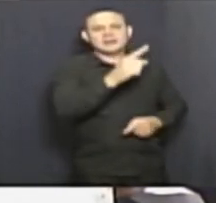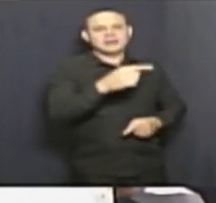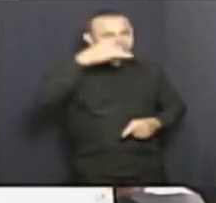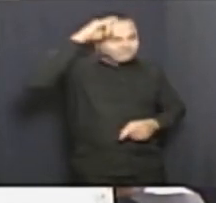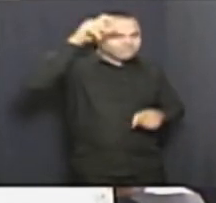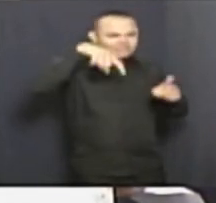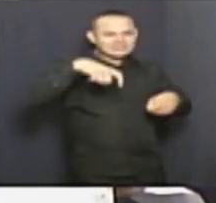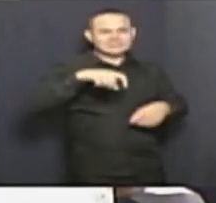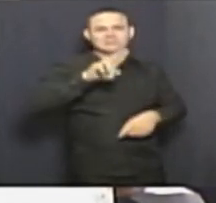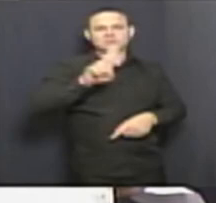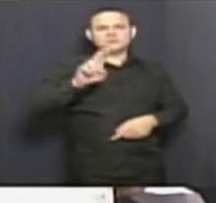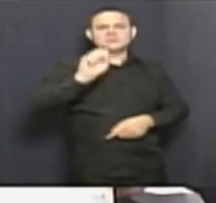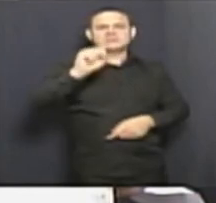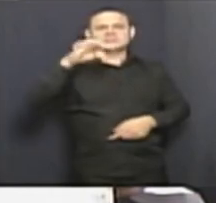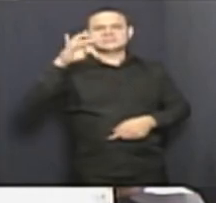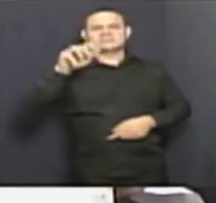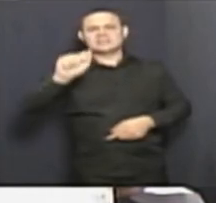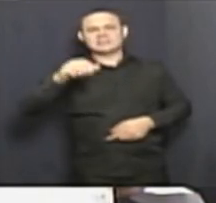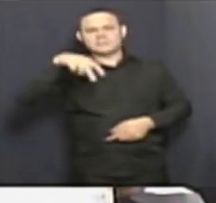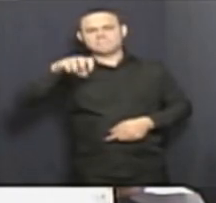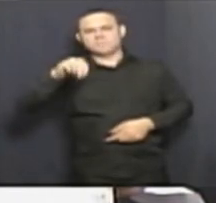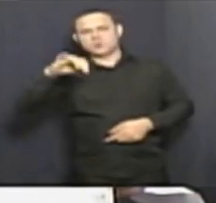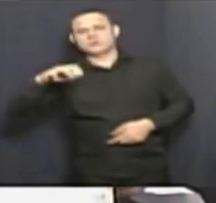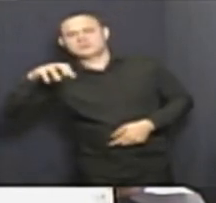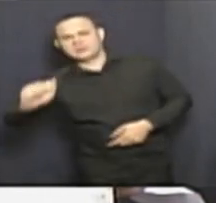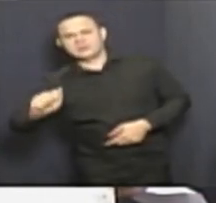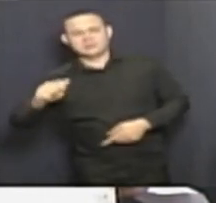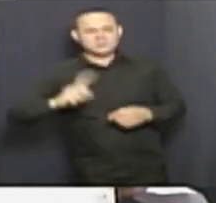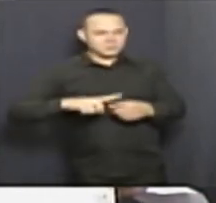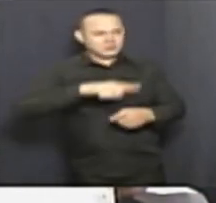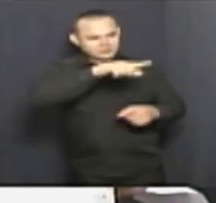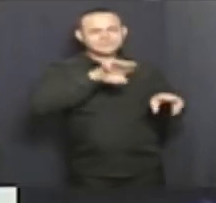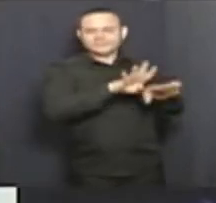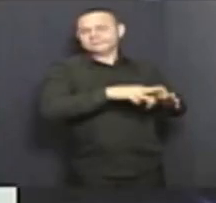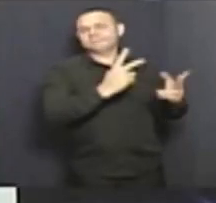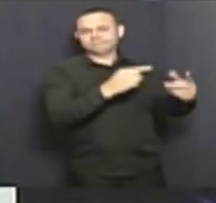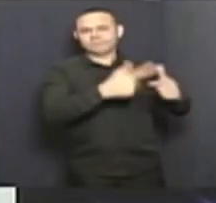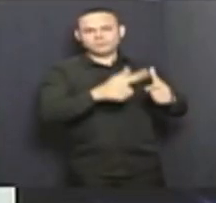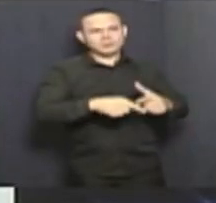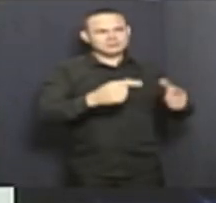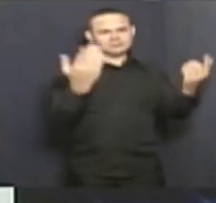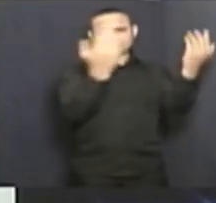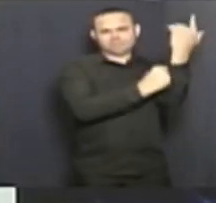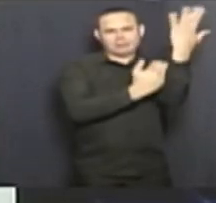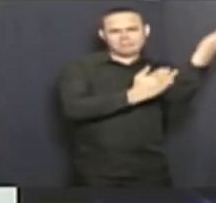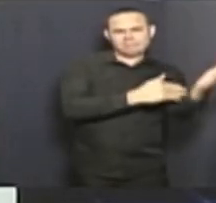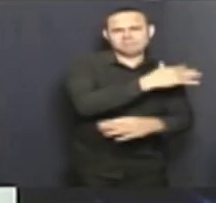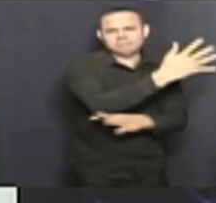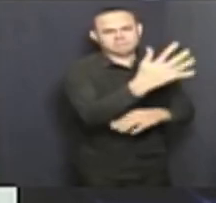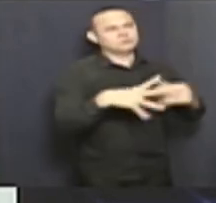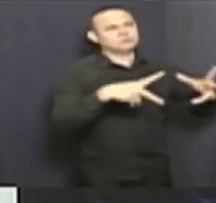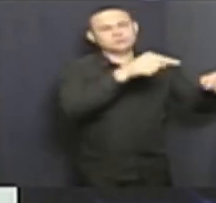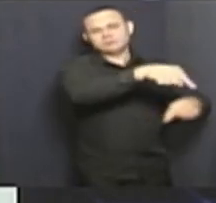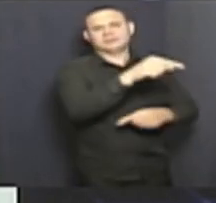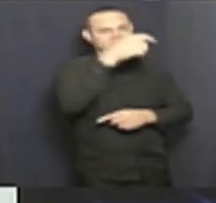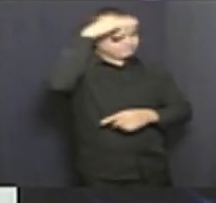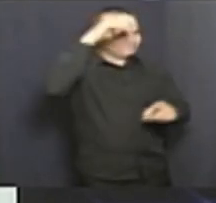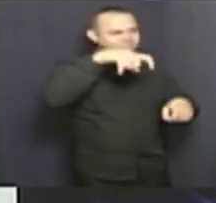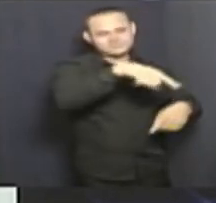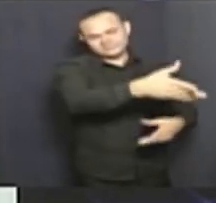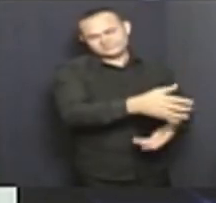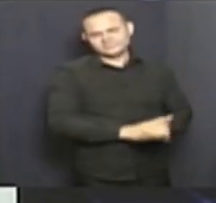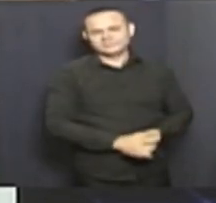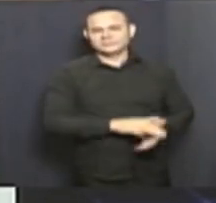para o desmatamento daquela imensidão dando prosseguimento a este bloco em que